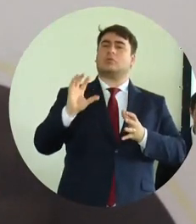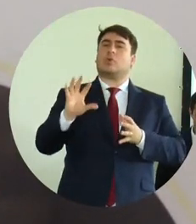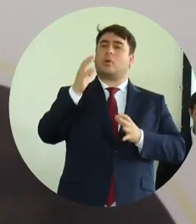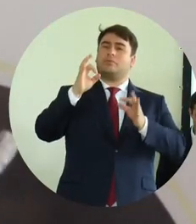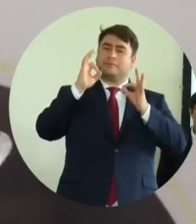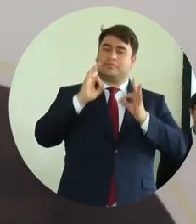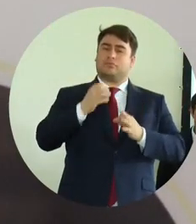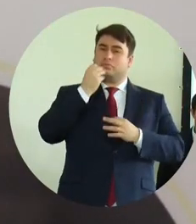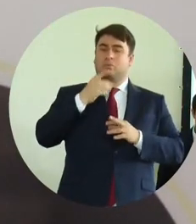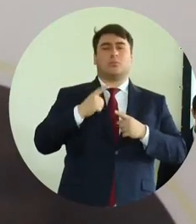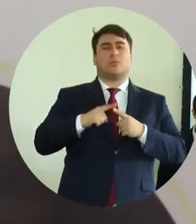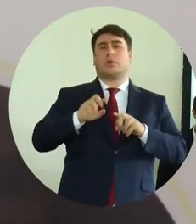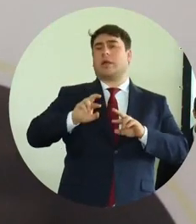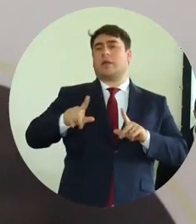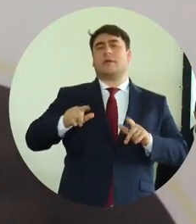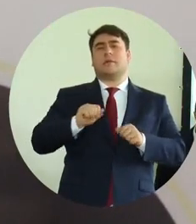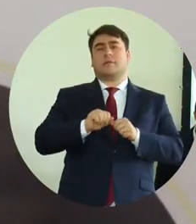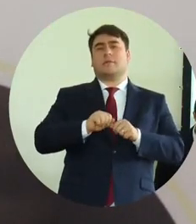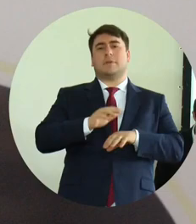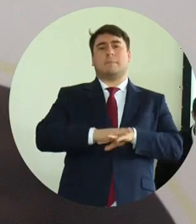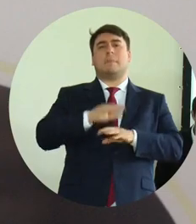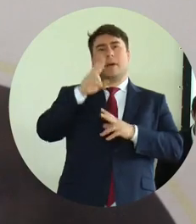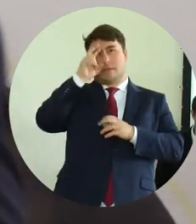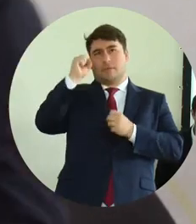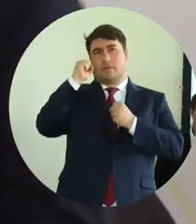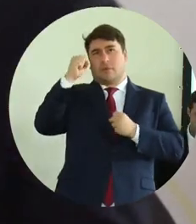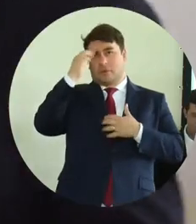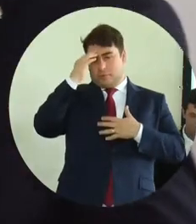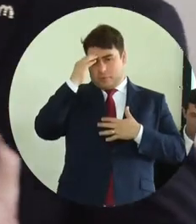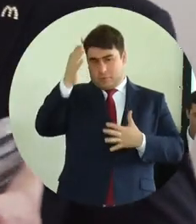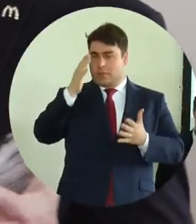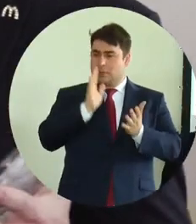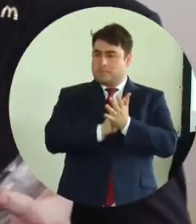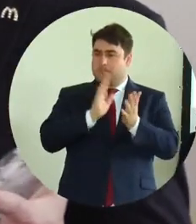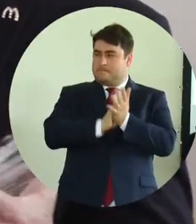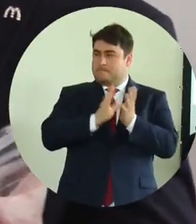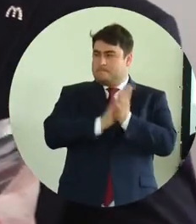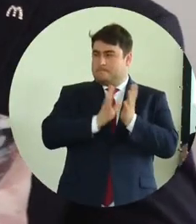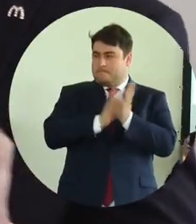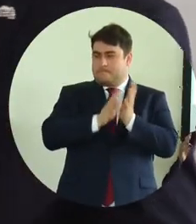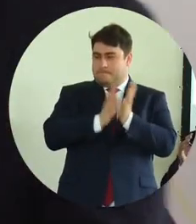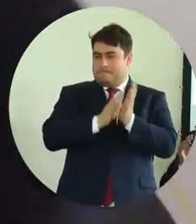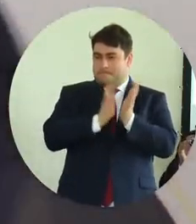bem, porque as diferenças nos fazem cada vez mais forte. Obrigado.